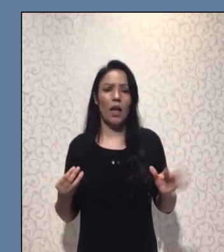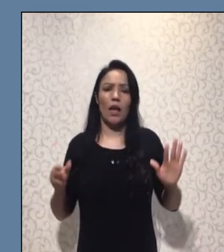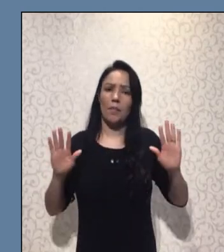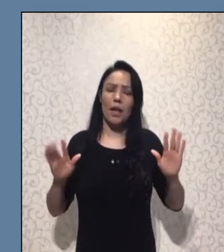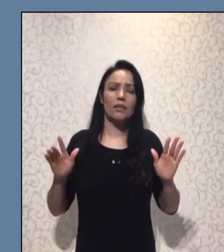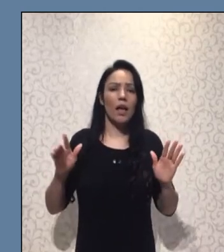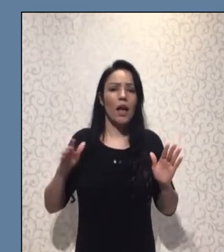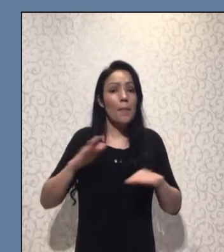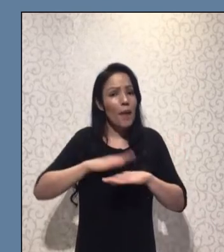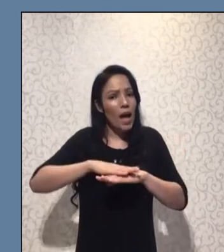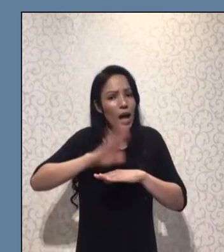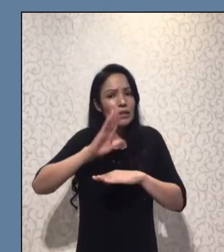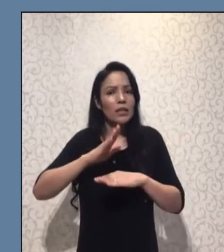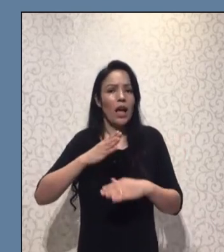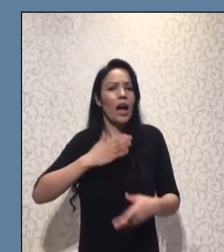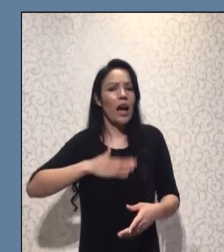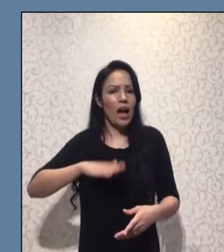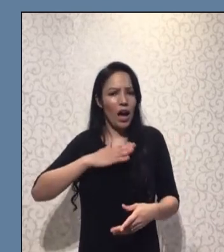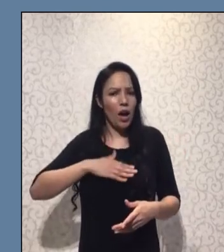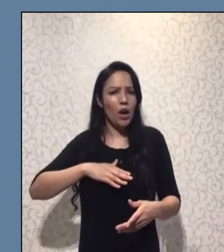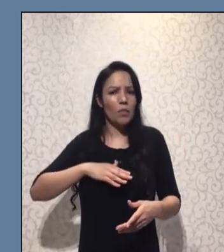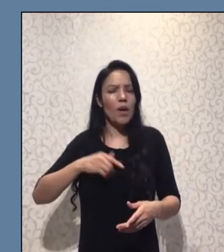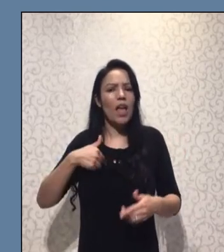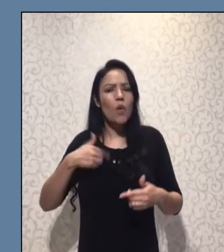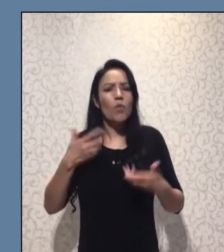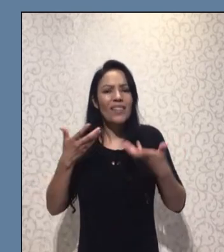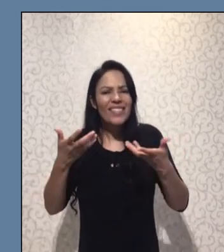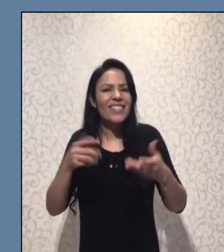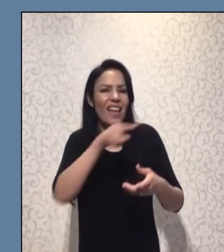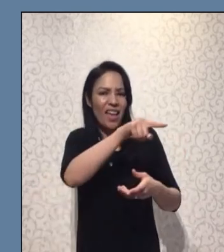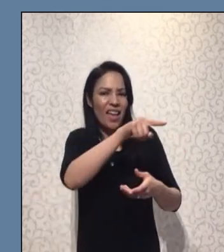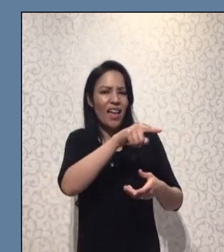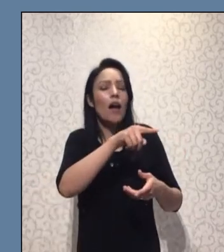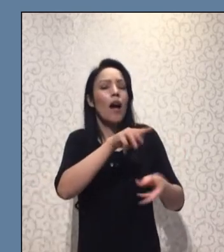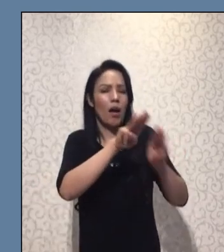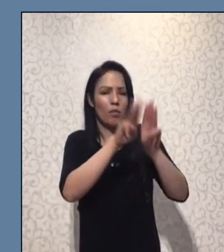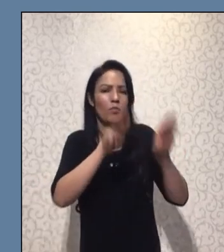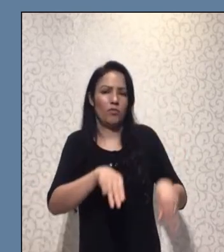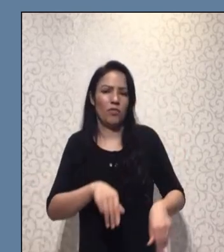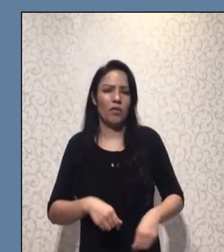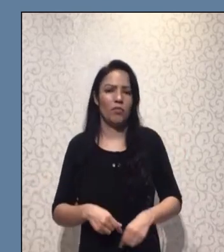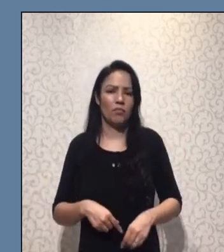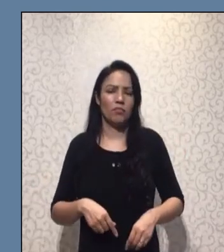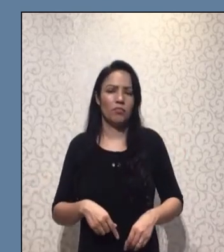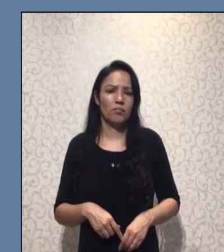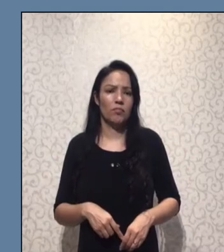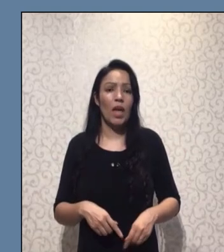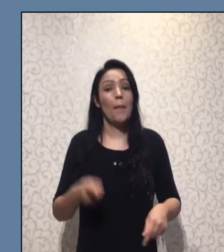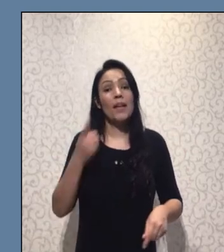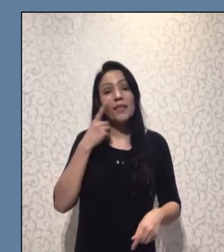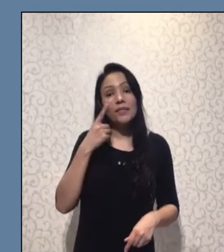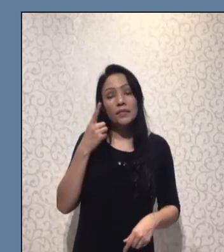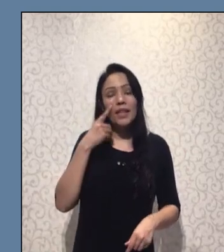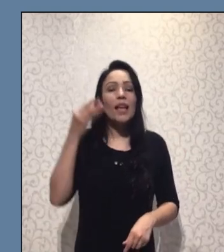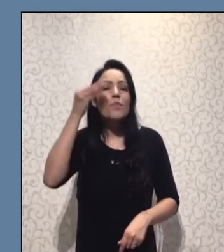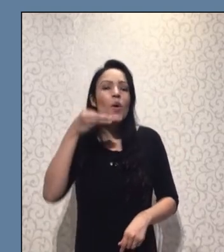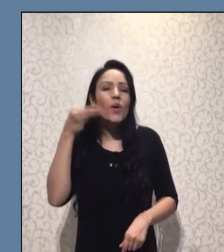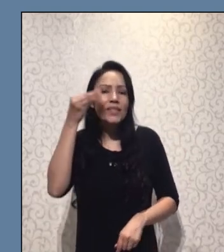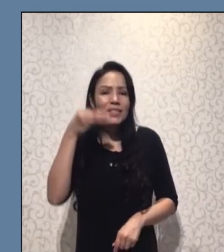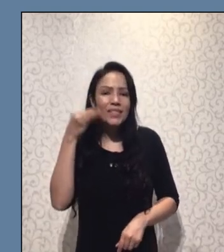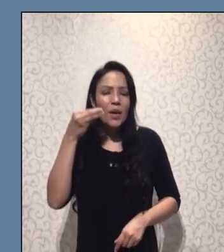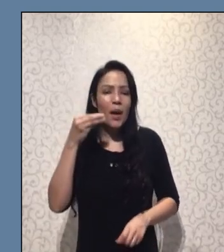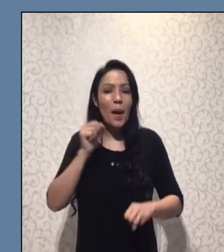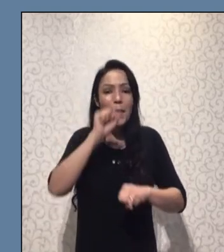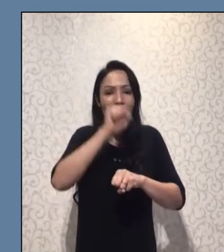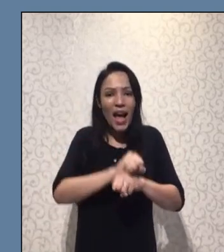você ser cobrado do museu. É que, ao mesmo tempo, quando a gente vê experiências estáticas dentro do museu, é tão maravilhoso, eu